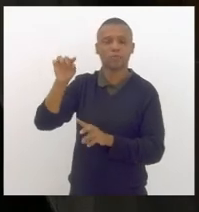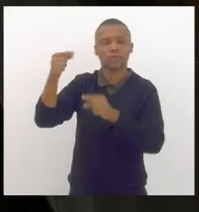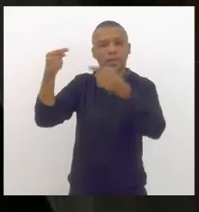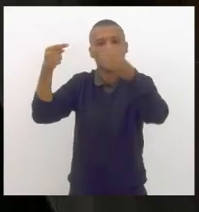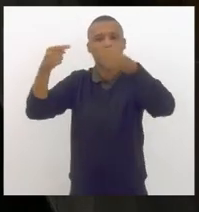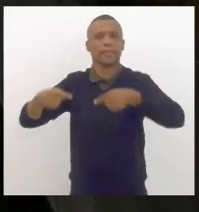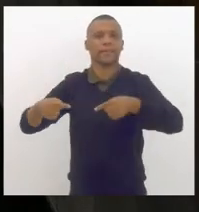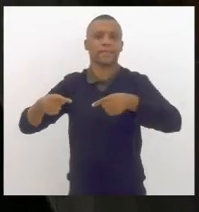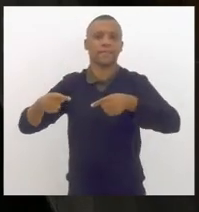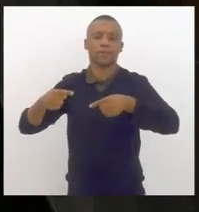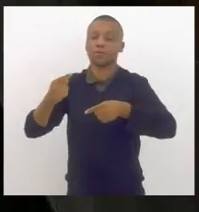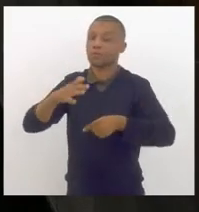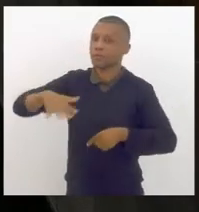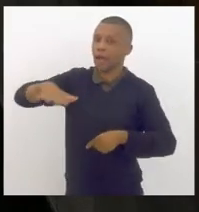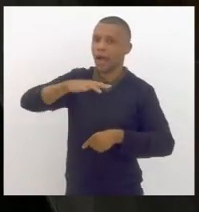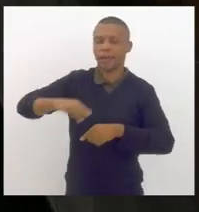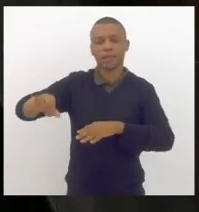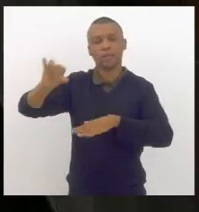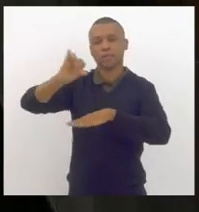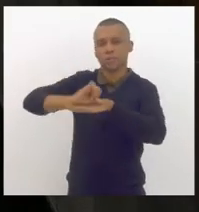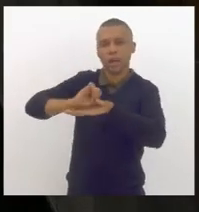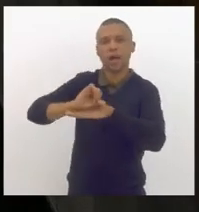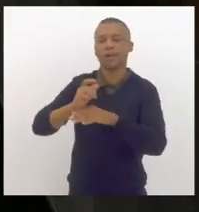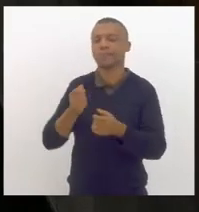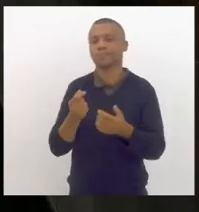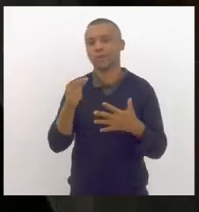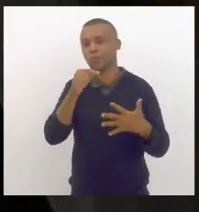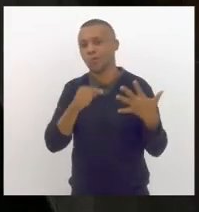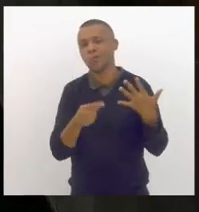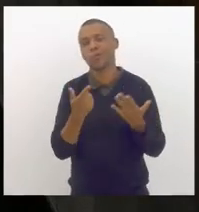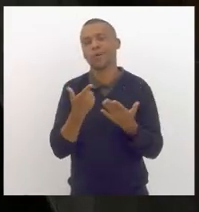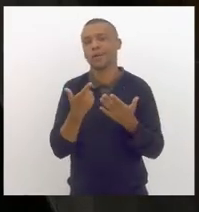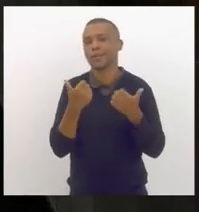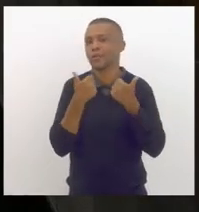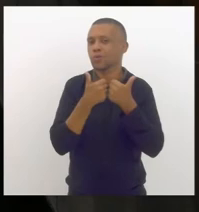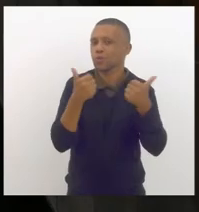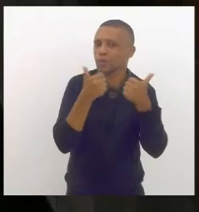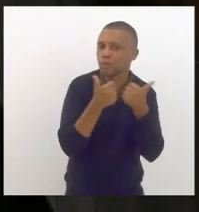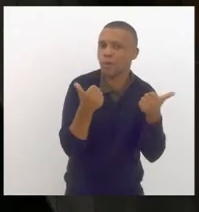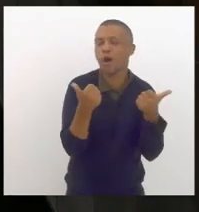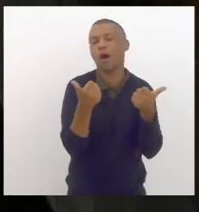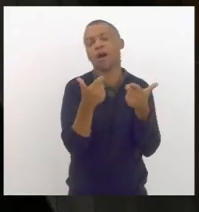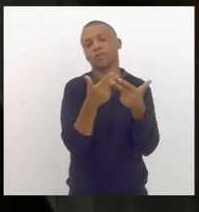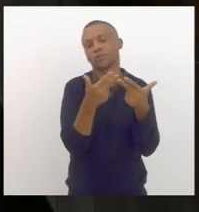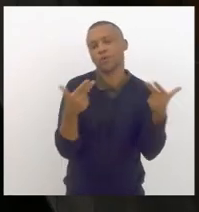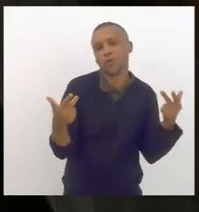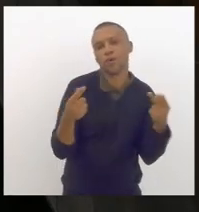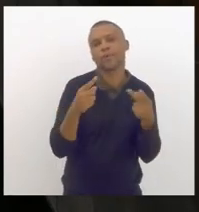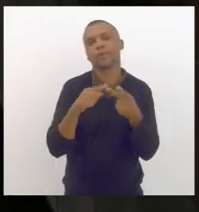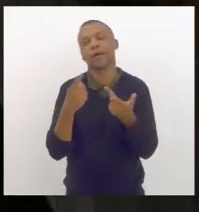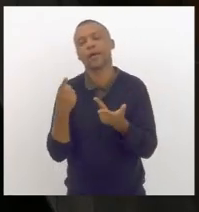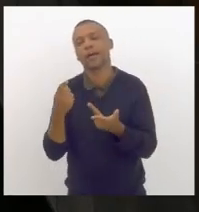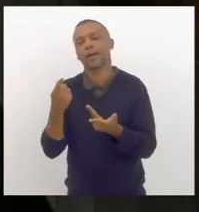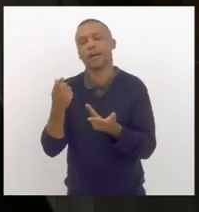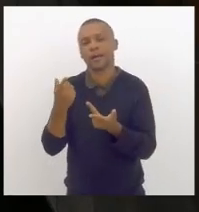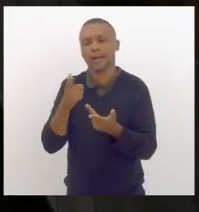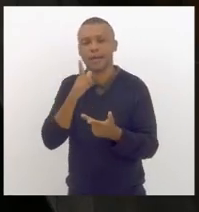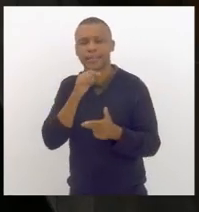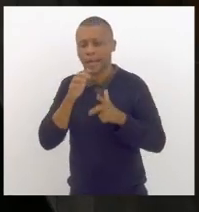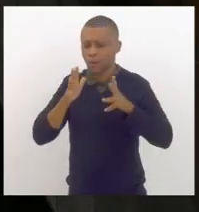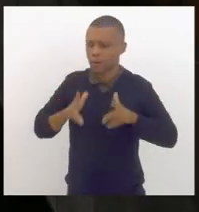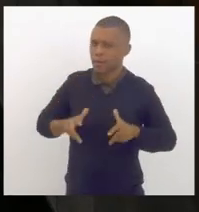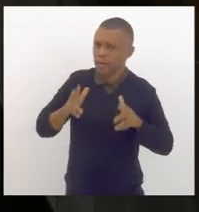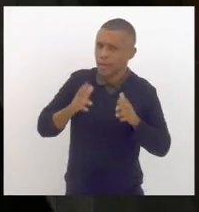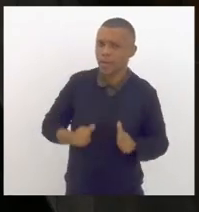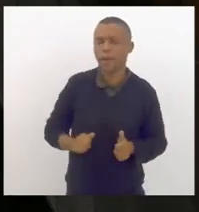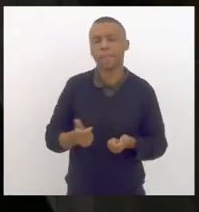desafios da região metropolitana, ao lado do saneamento, ao lado da mobilidade urbana, é o tema da habitação, sobretudo da habitação popular, da habitação